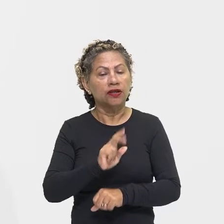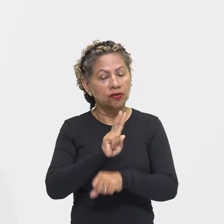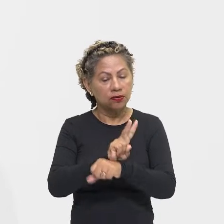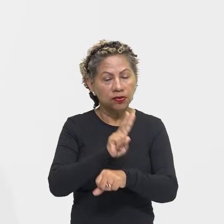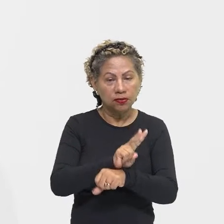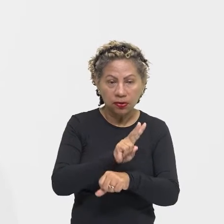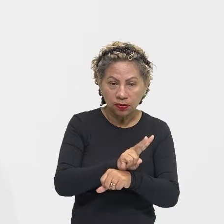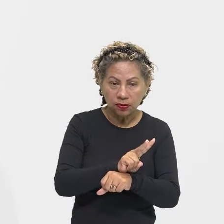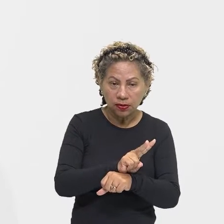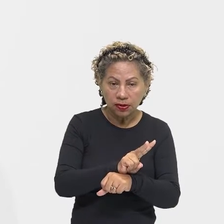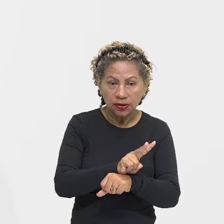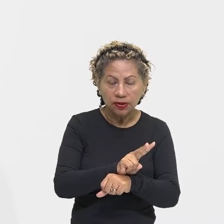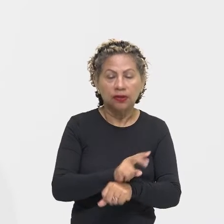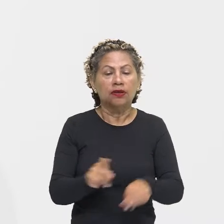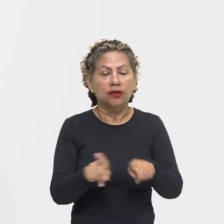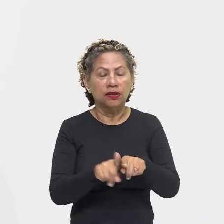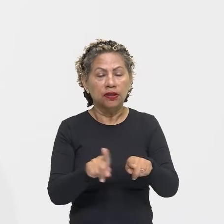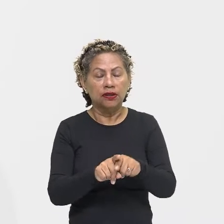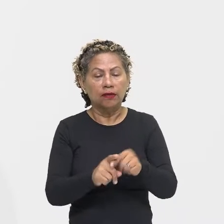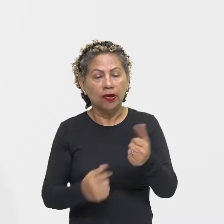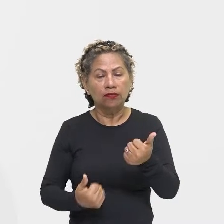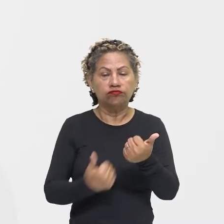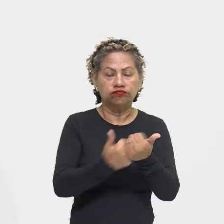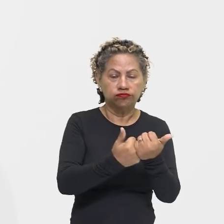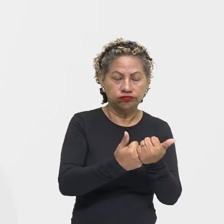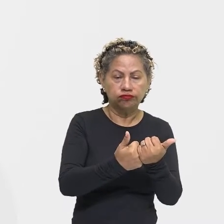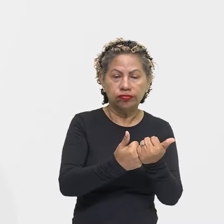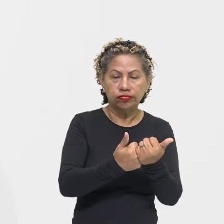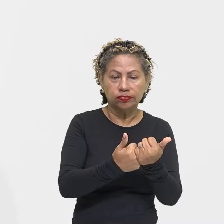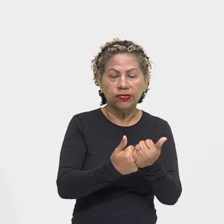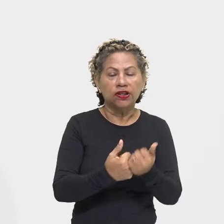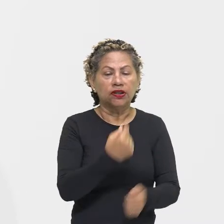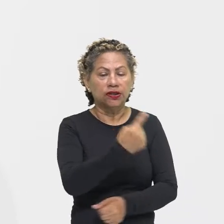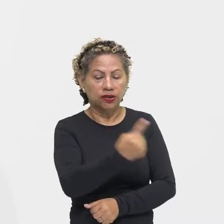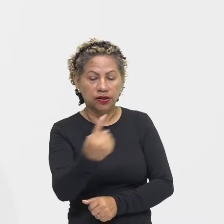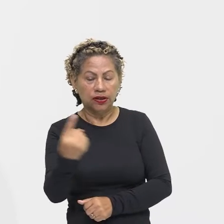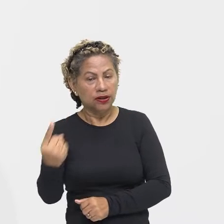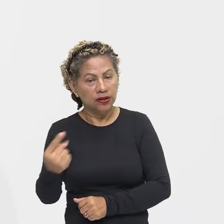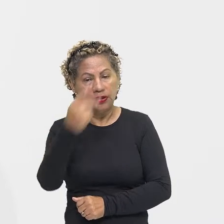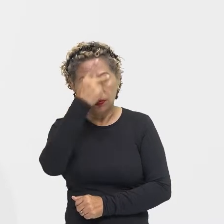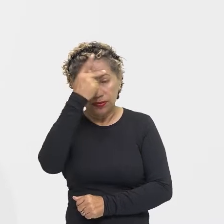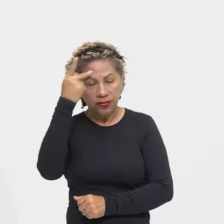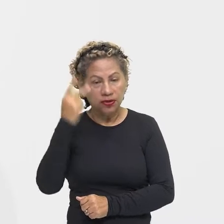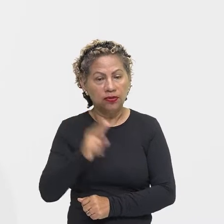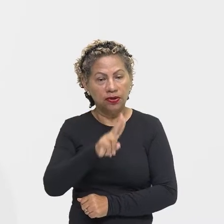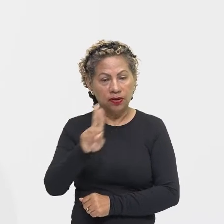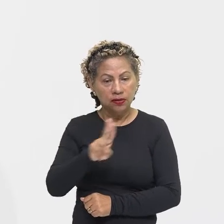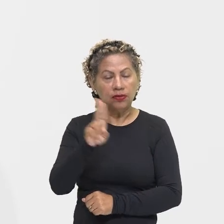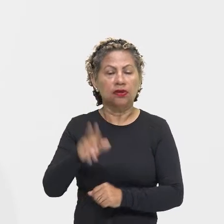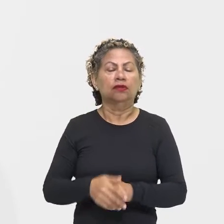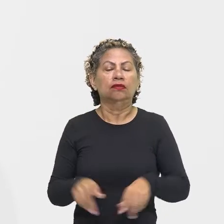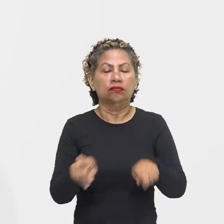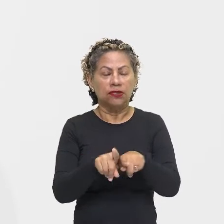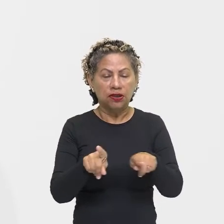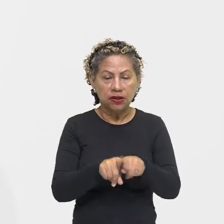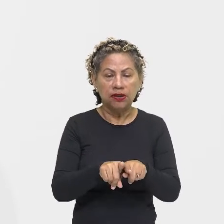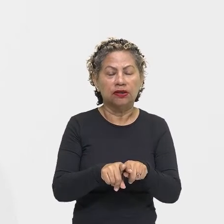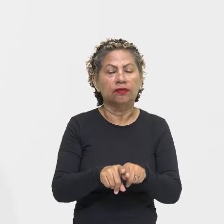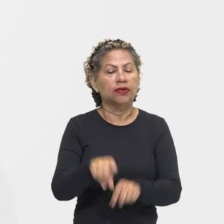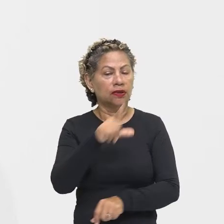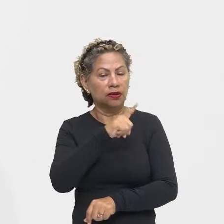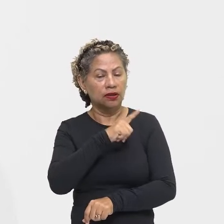usuários? Ela é usada para controle de acessos de usuários em um dispositivo, é gerenciada